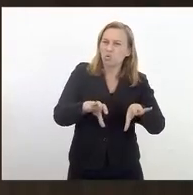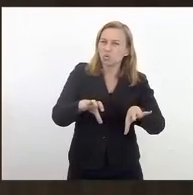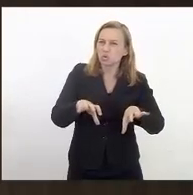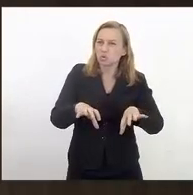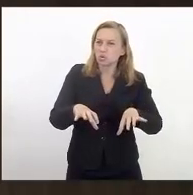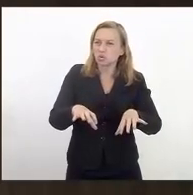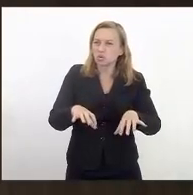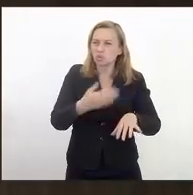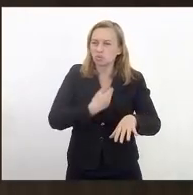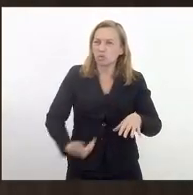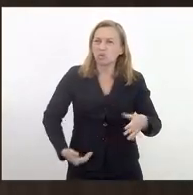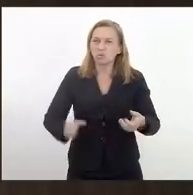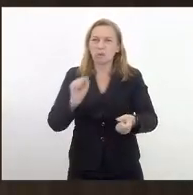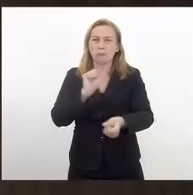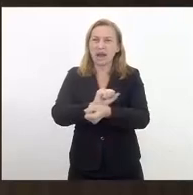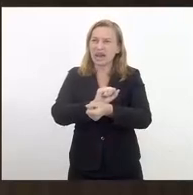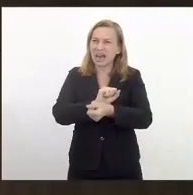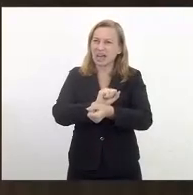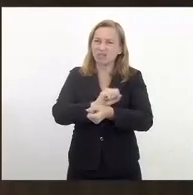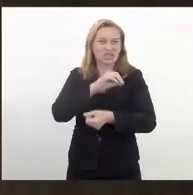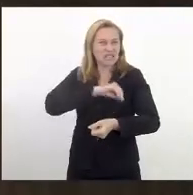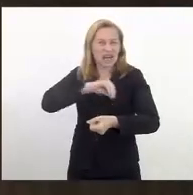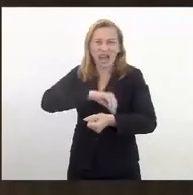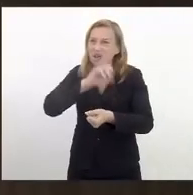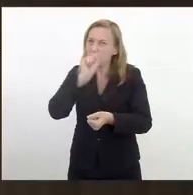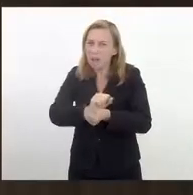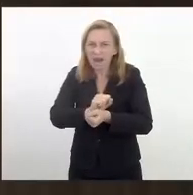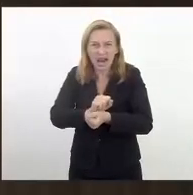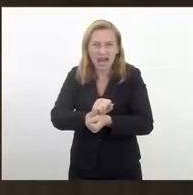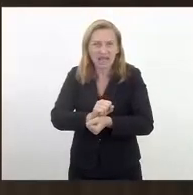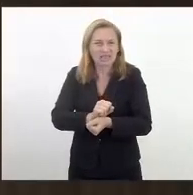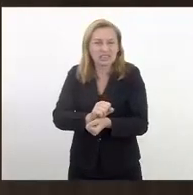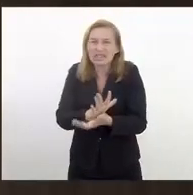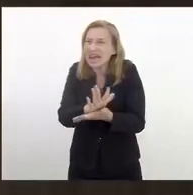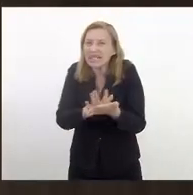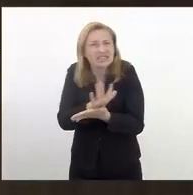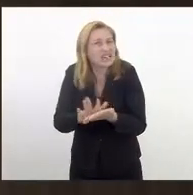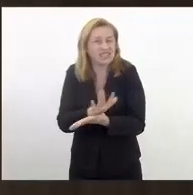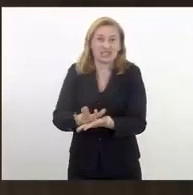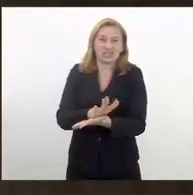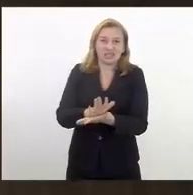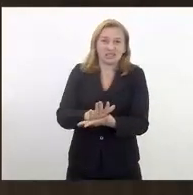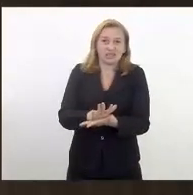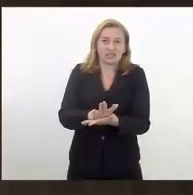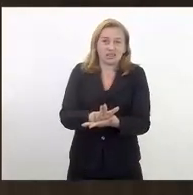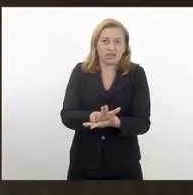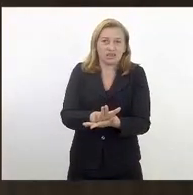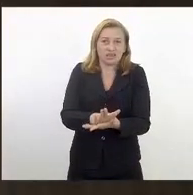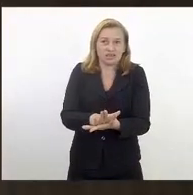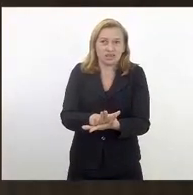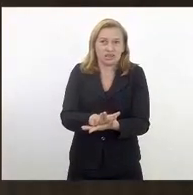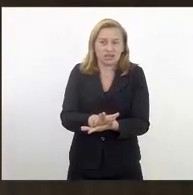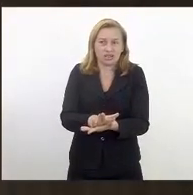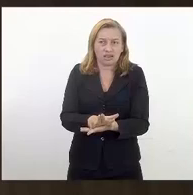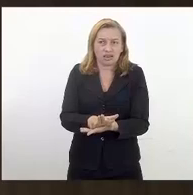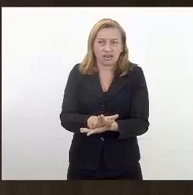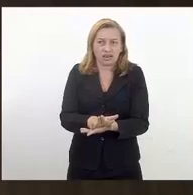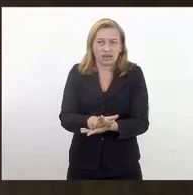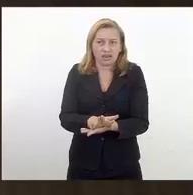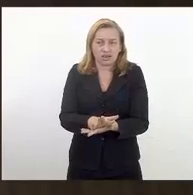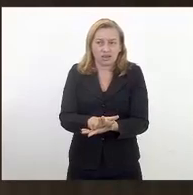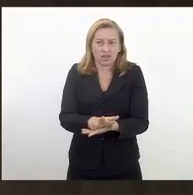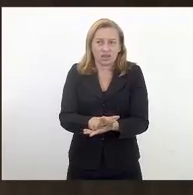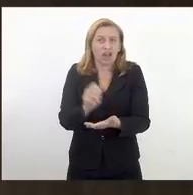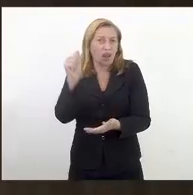os planos de cargos congelados sem preencher as vacâncias e as bacantes decorrentes de demissões de